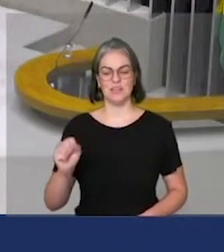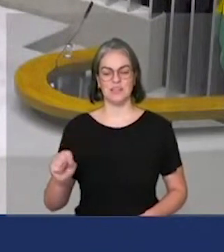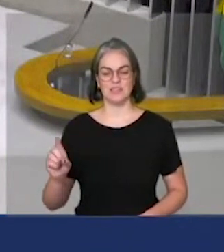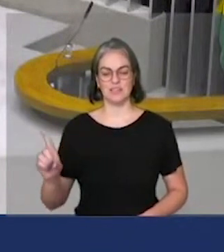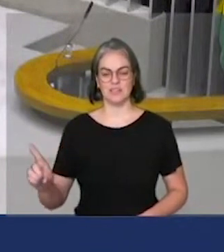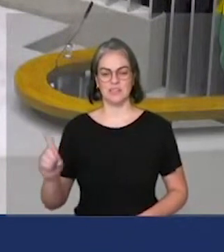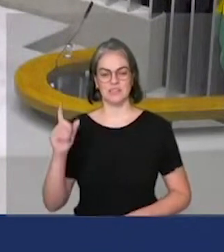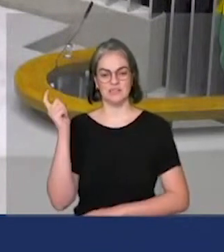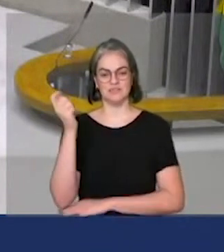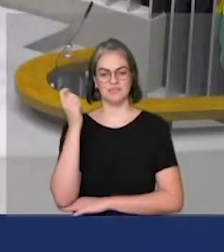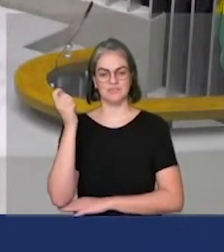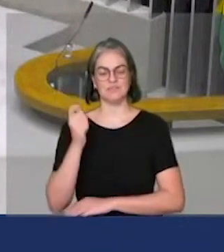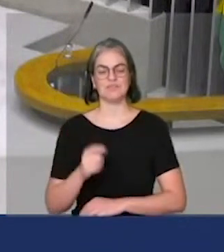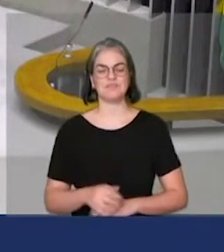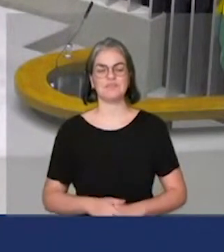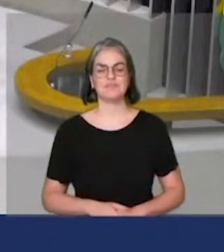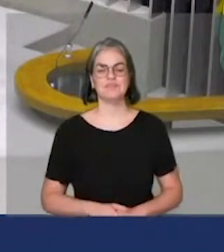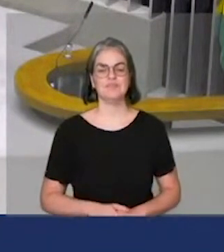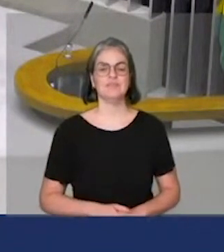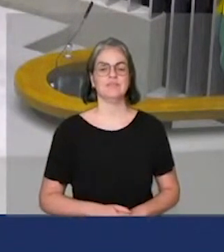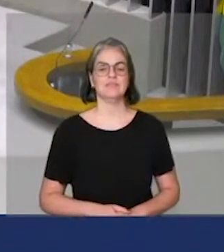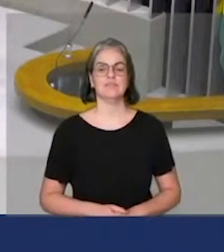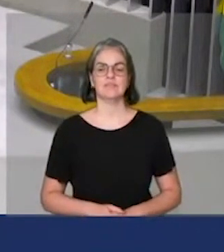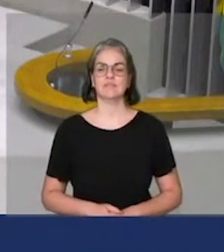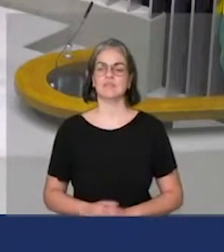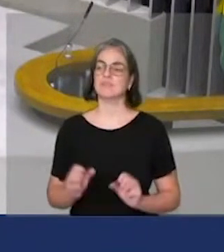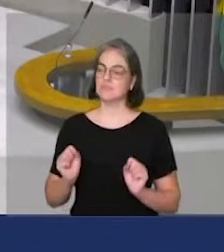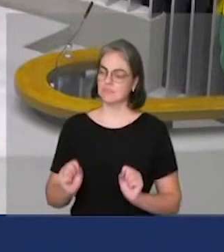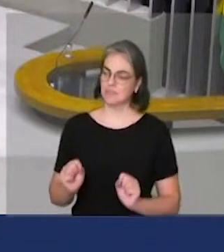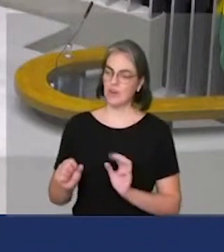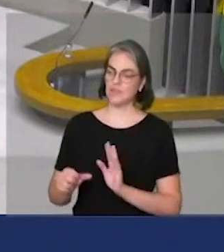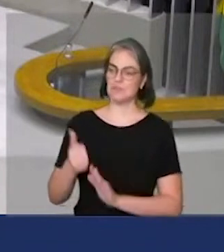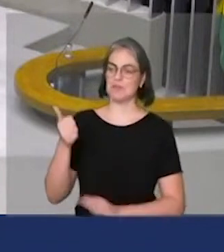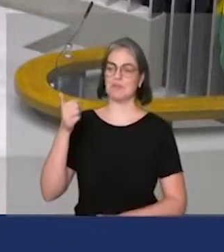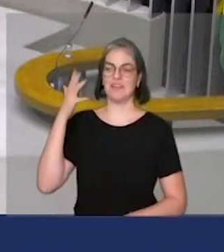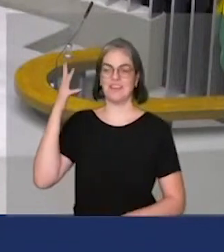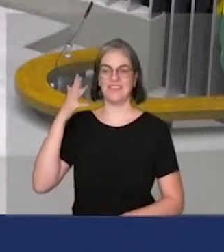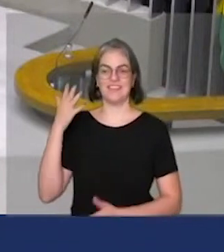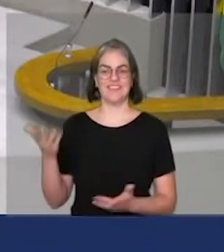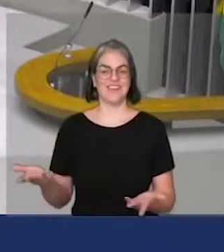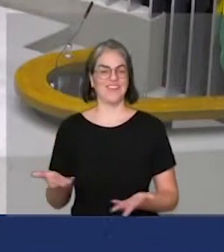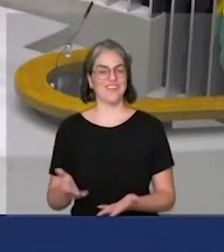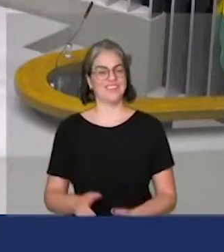E concedo ao deputado espaço na tribuna para fazer a sua primeira manifestação.